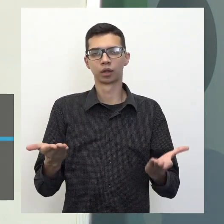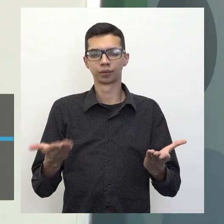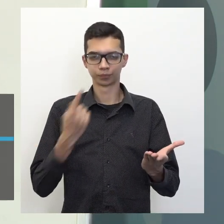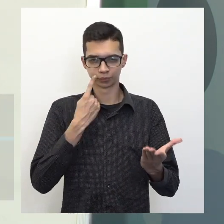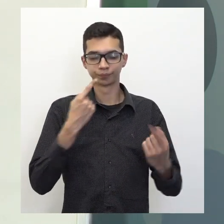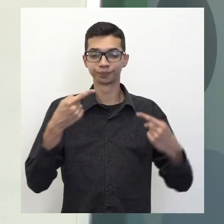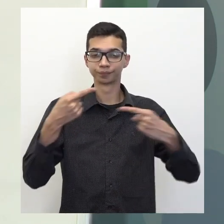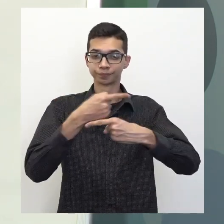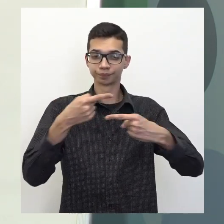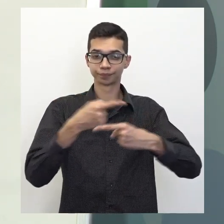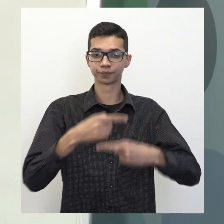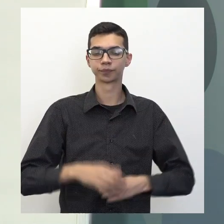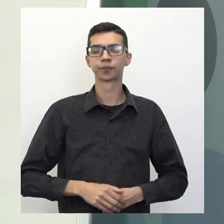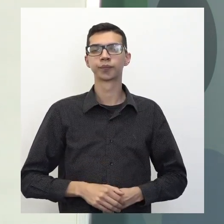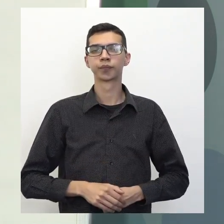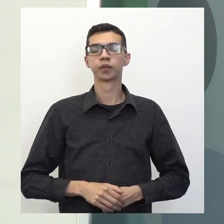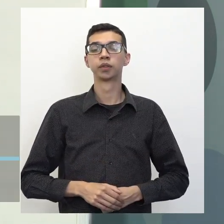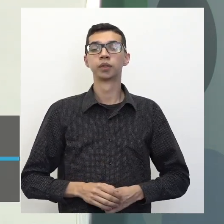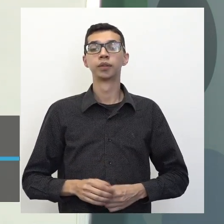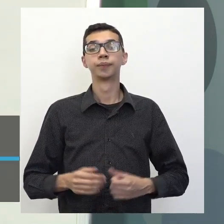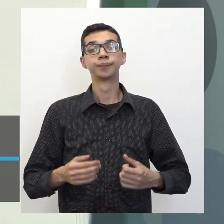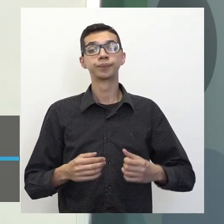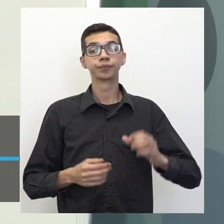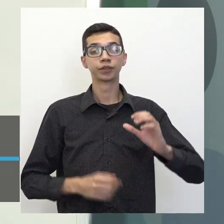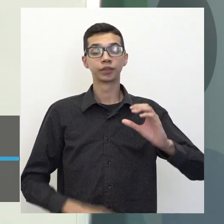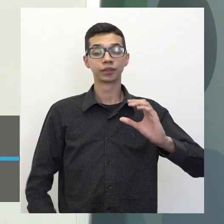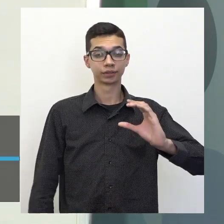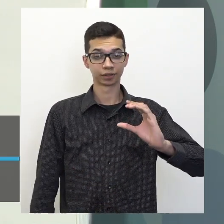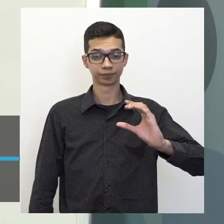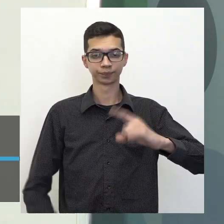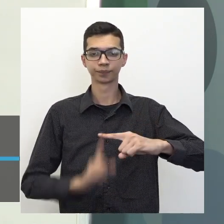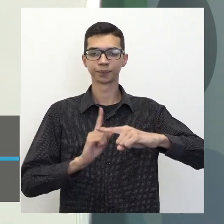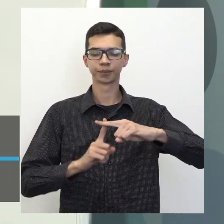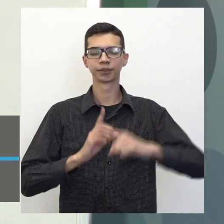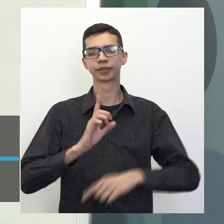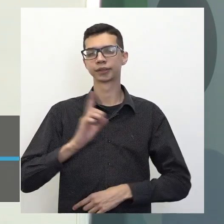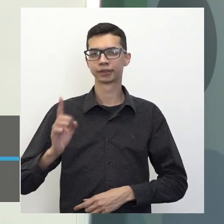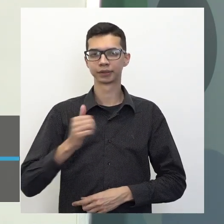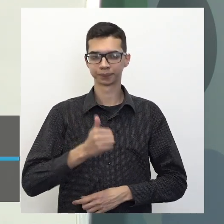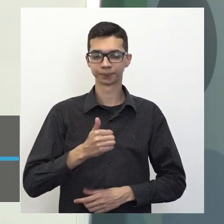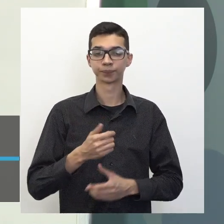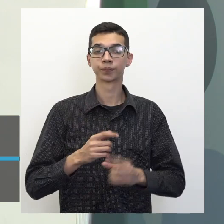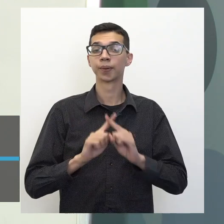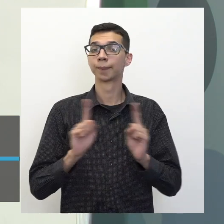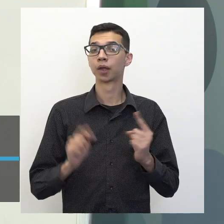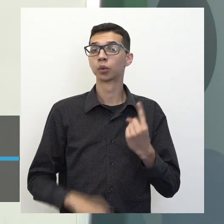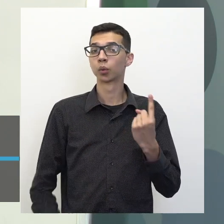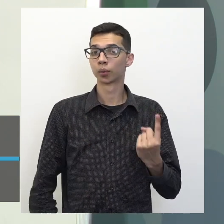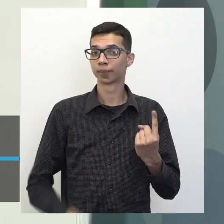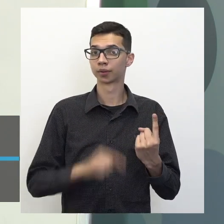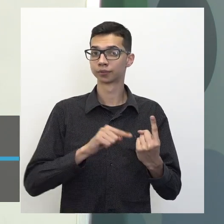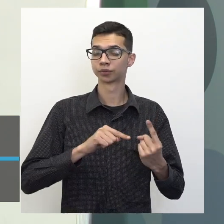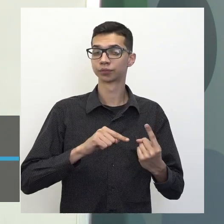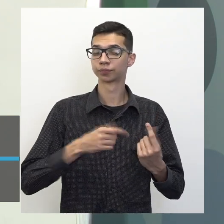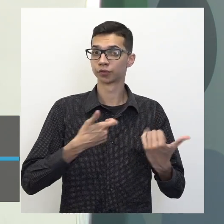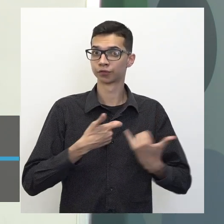C mais D, certo? Foi isso que ele deu. Aí ele me deu a condição 1. A condição 1, opa.